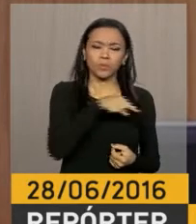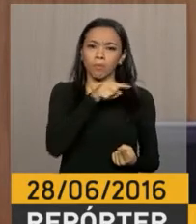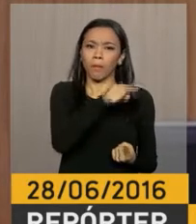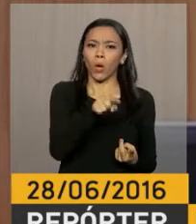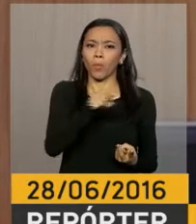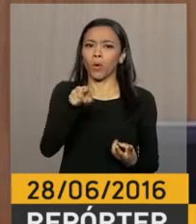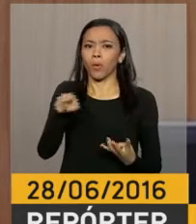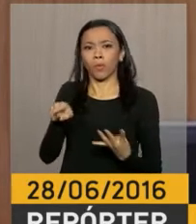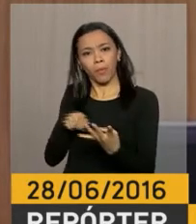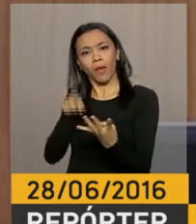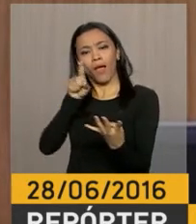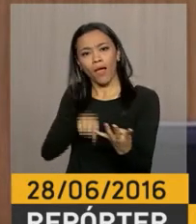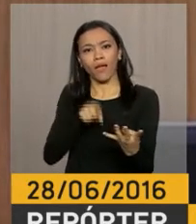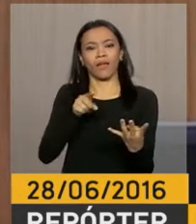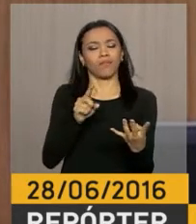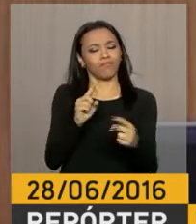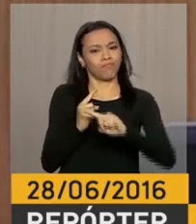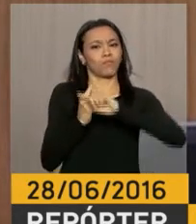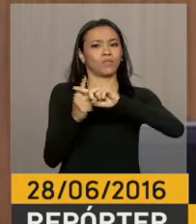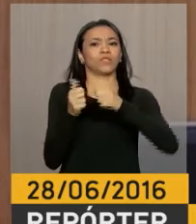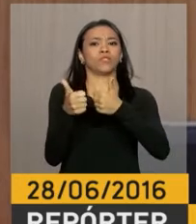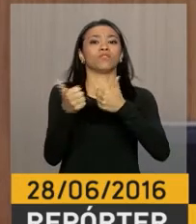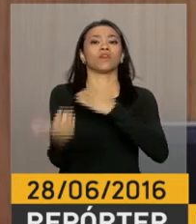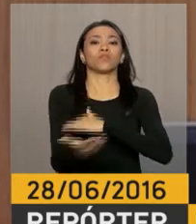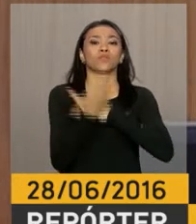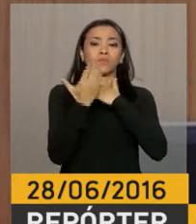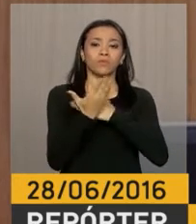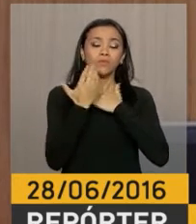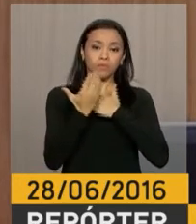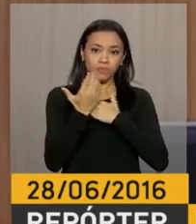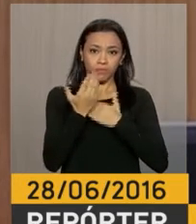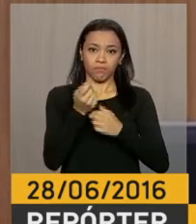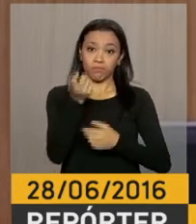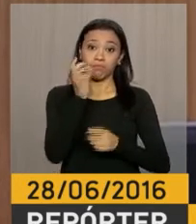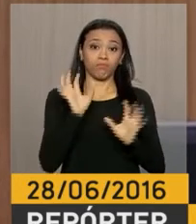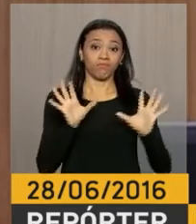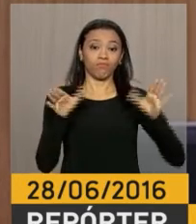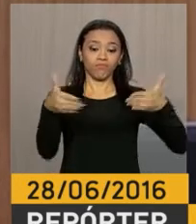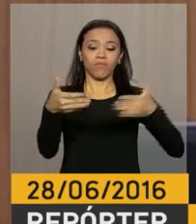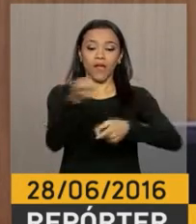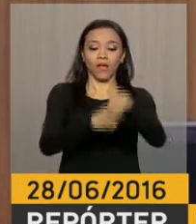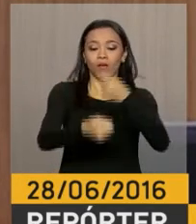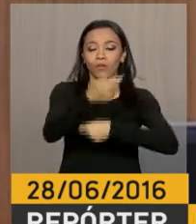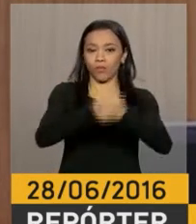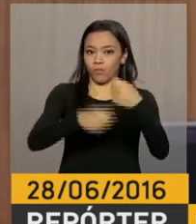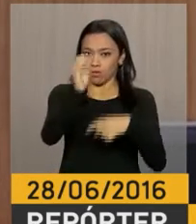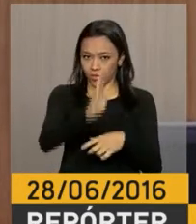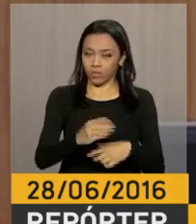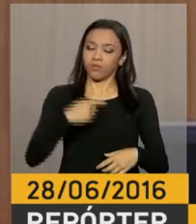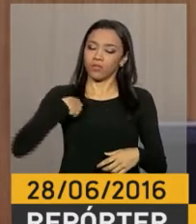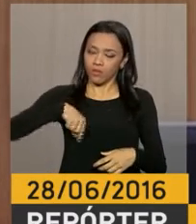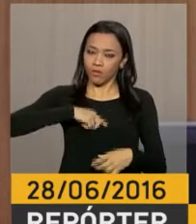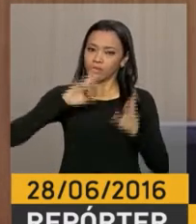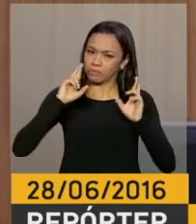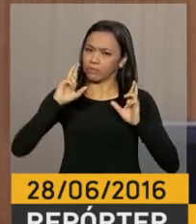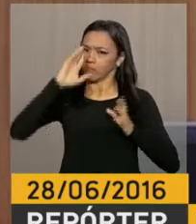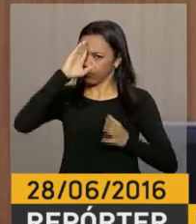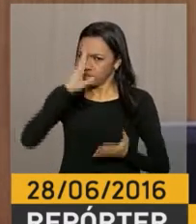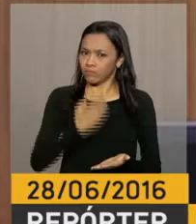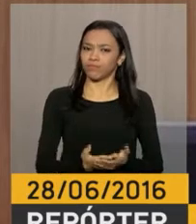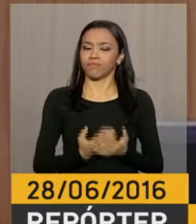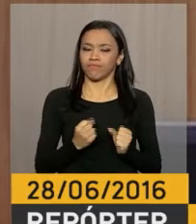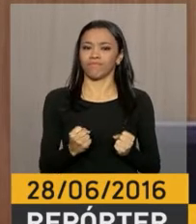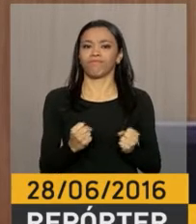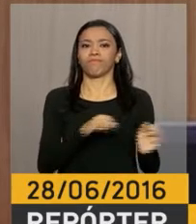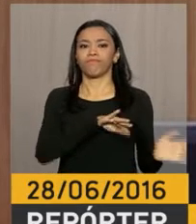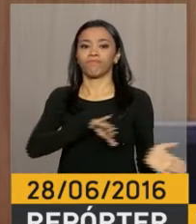para uma conjugação muito positiva para a economia brasileira. Tudo isso que nós esperamos e acreditamos que vai acontecer de fato. Em